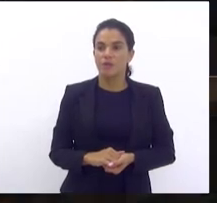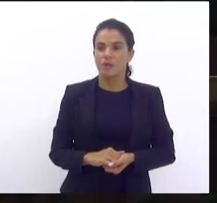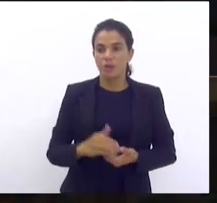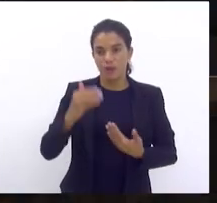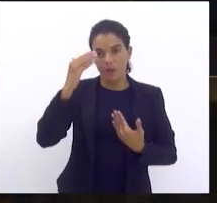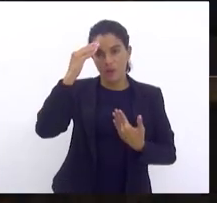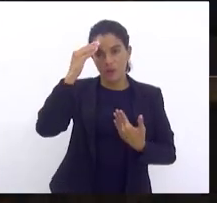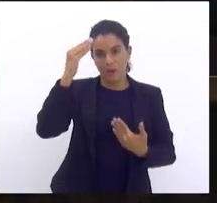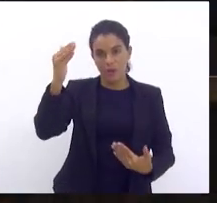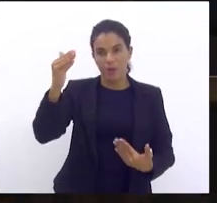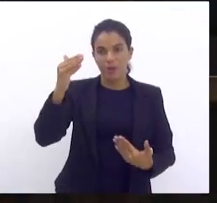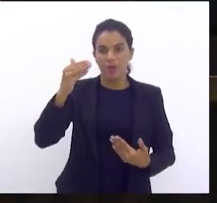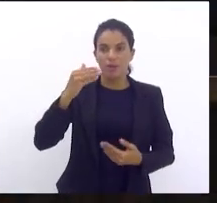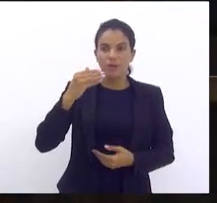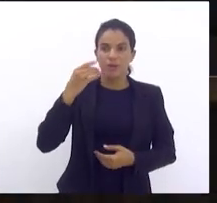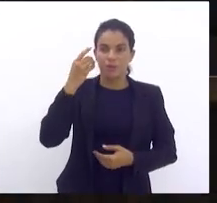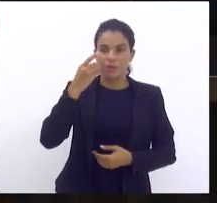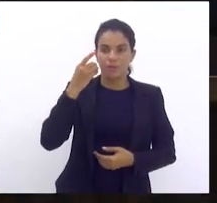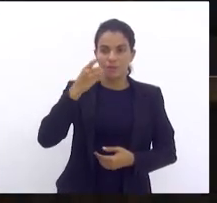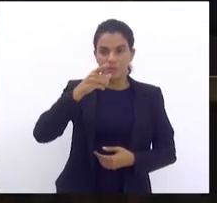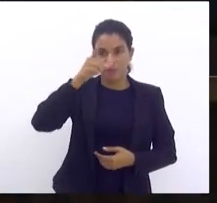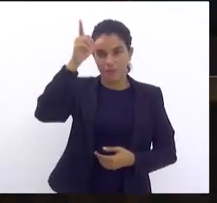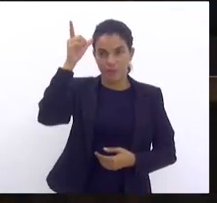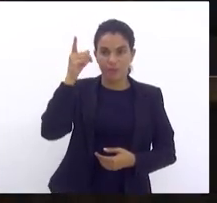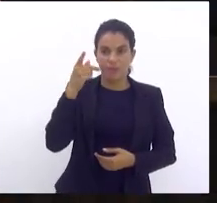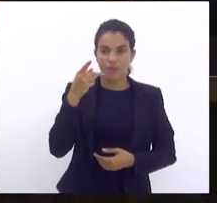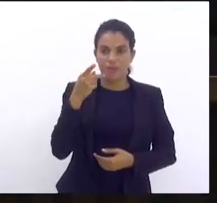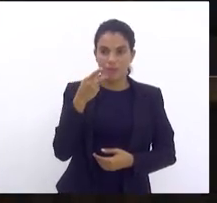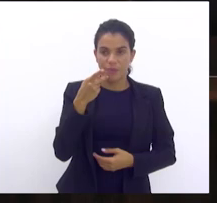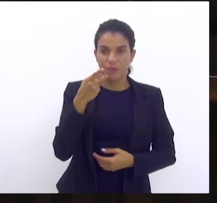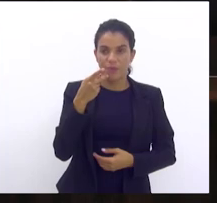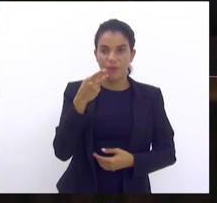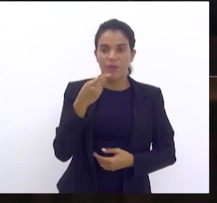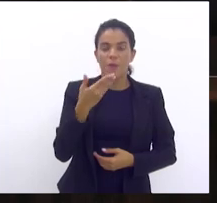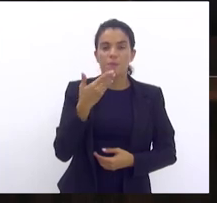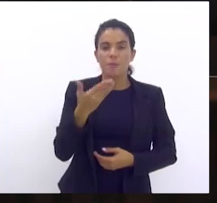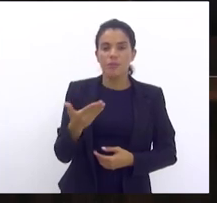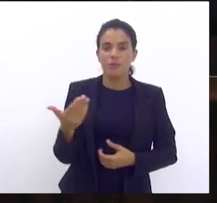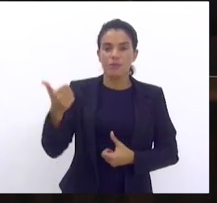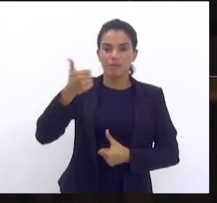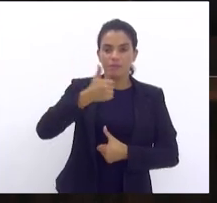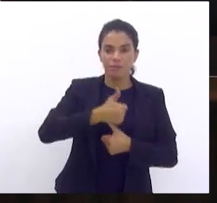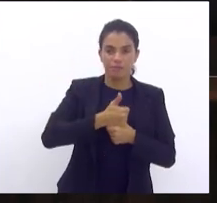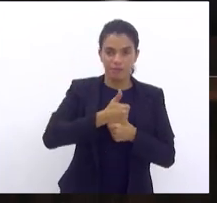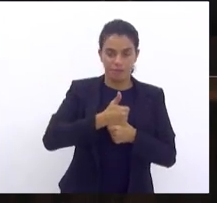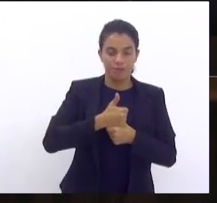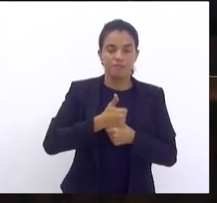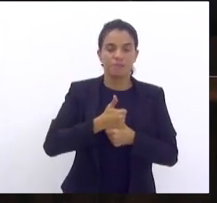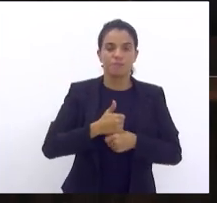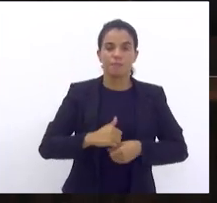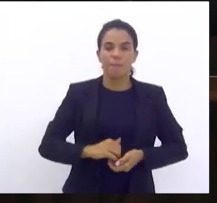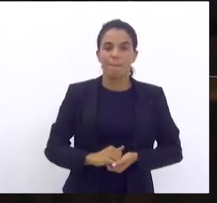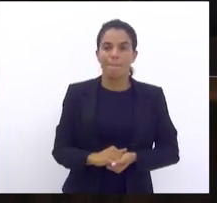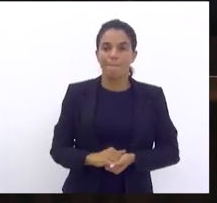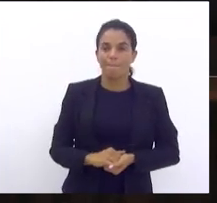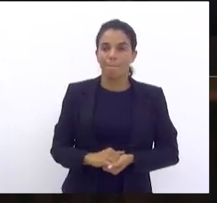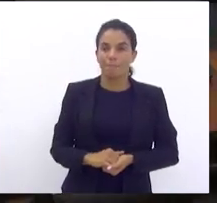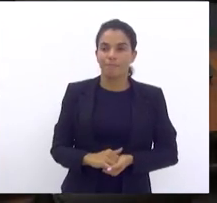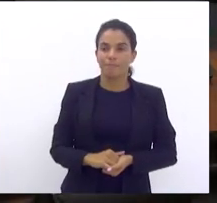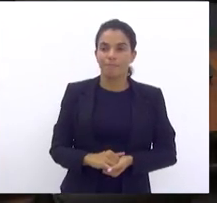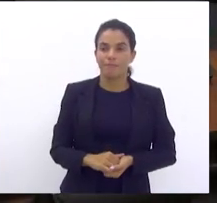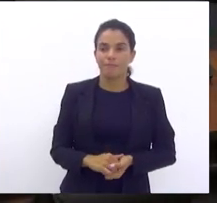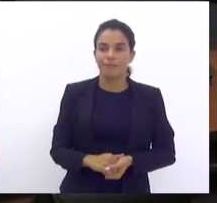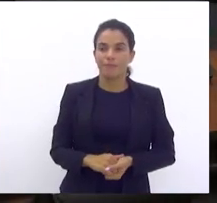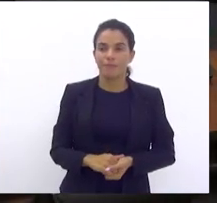obrigado Deputado Luiz Paulo ia pedir a gentileza de vossa excelência de assumir a presidência para que eu possa fazer uso da da